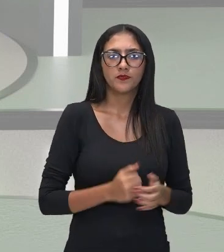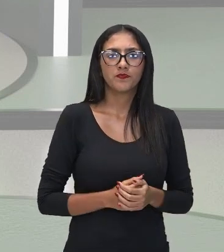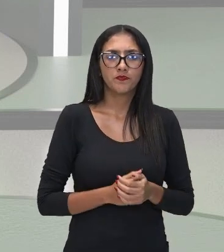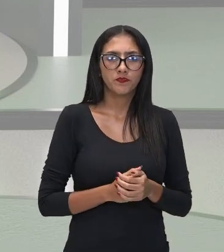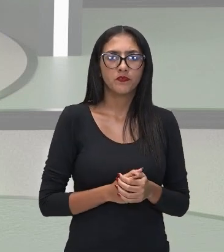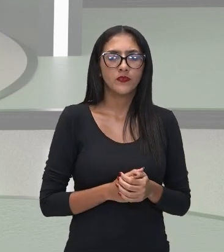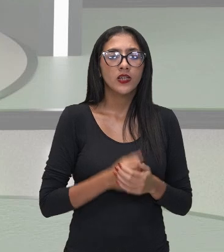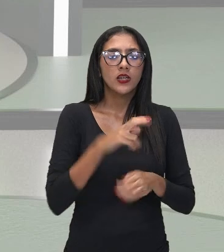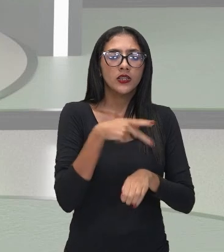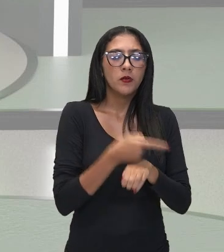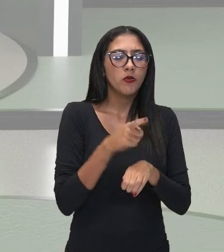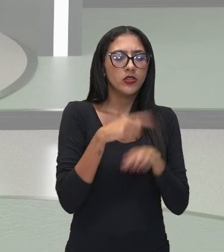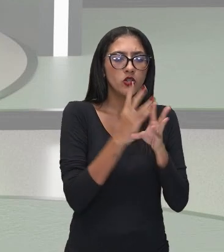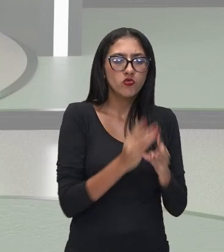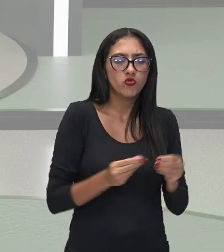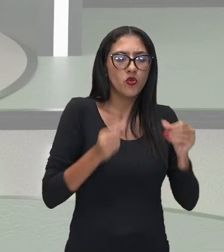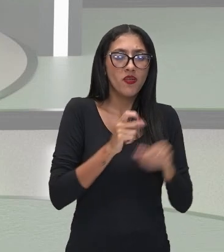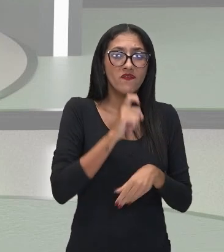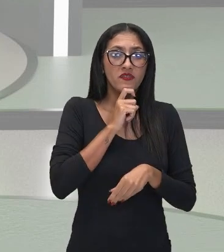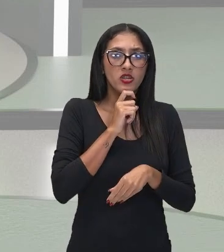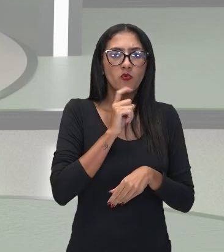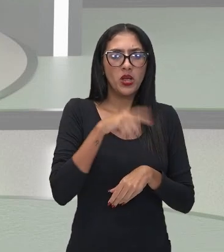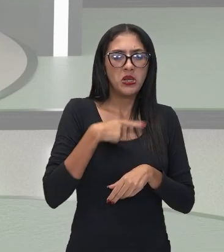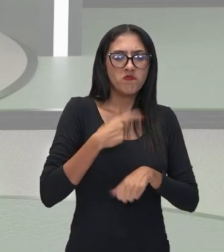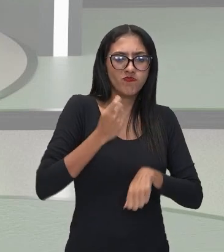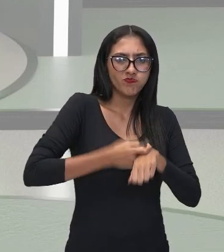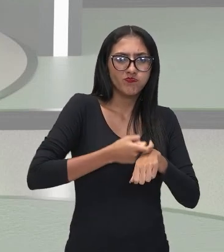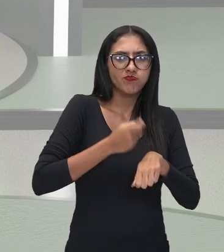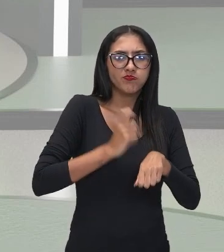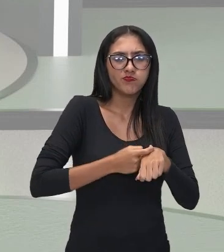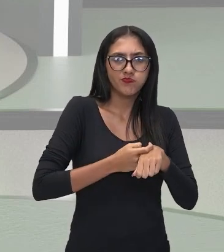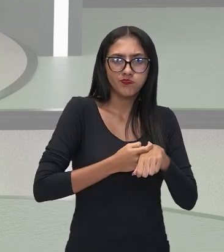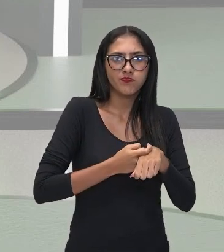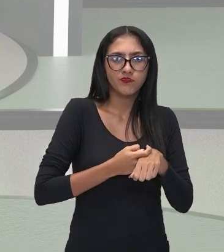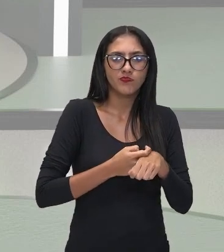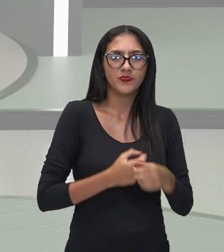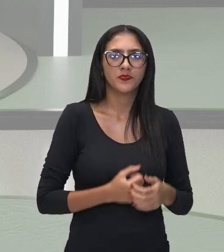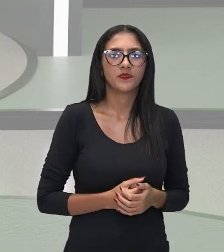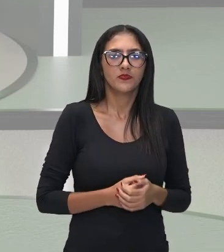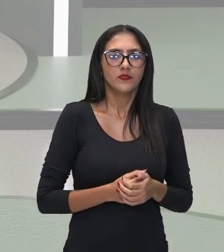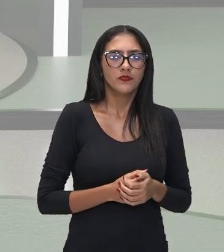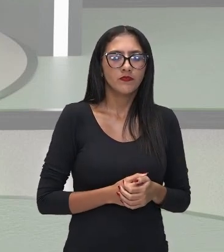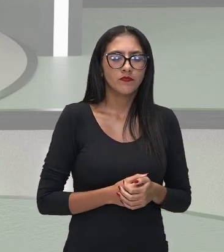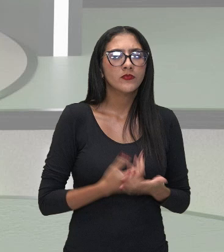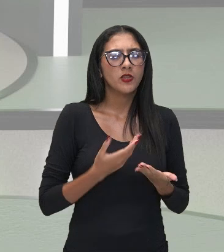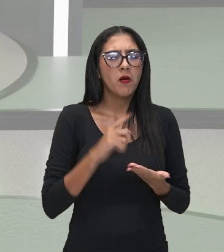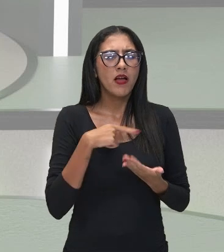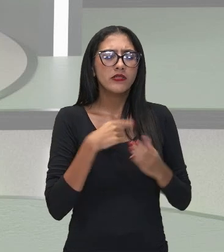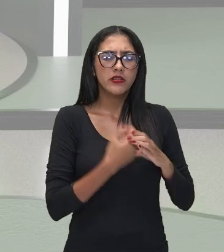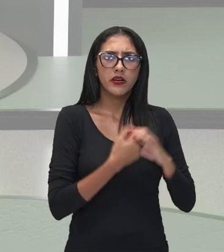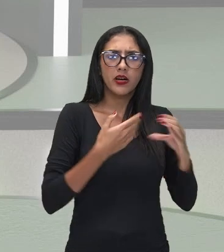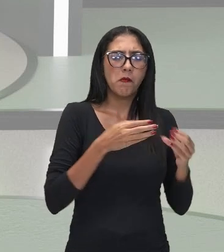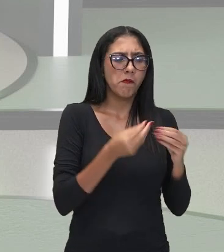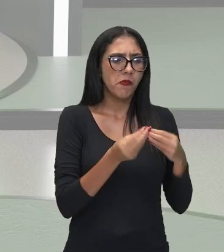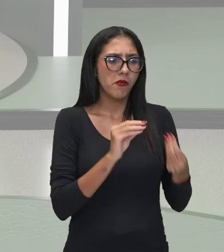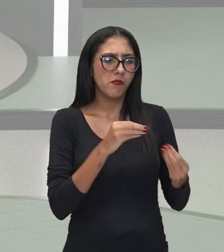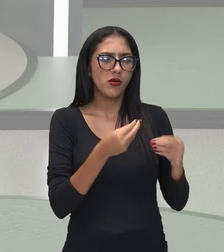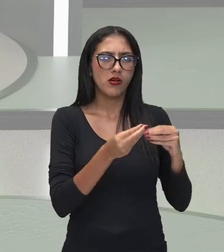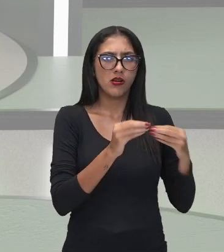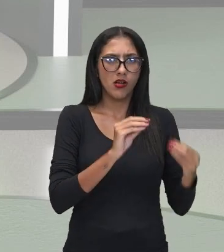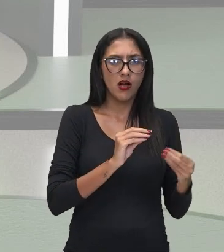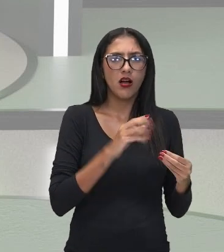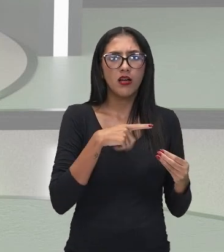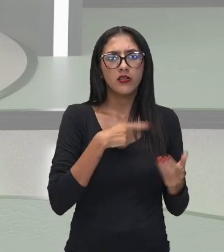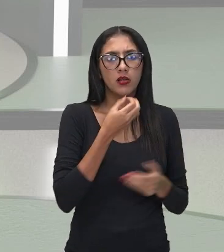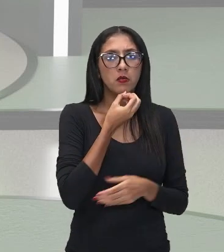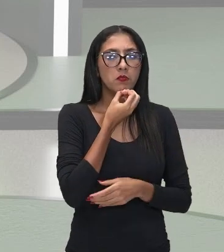ao resfriar. Essa propriedade, né, de ser maleável, permite que eles